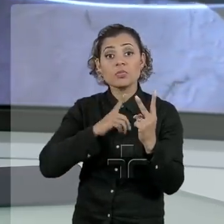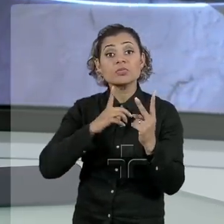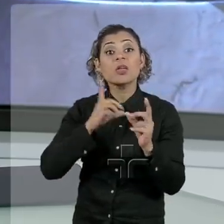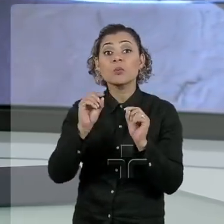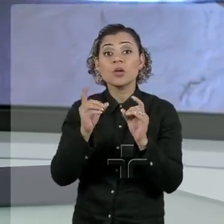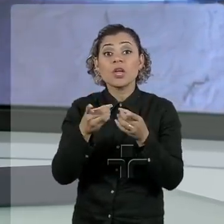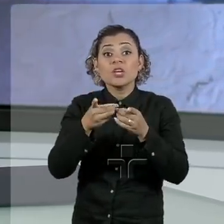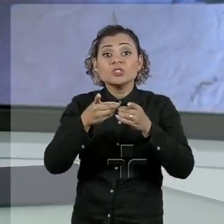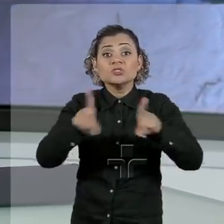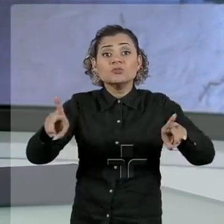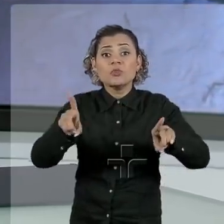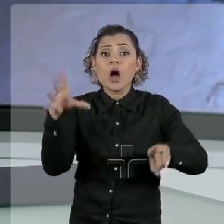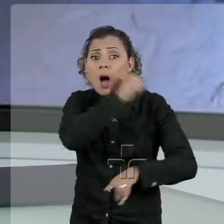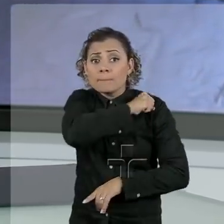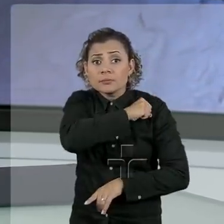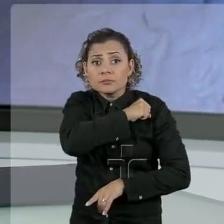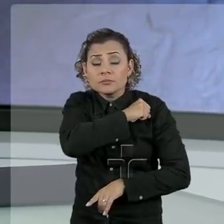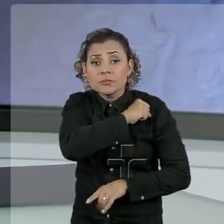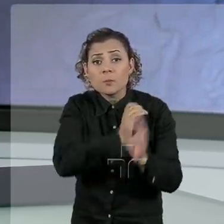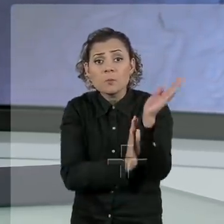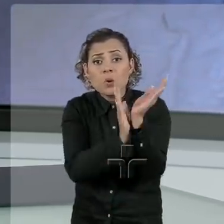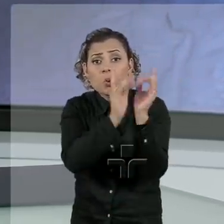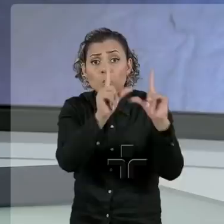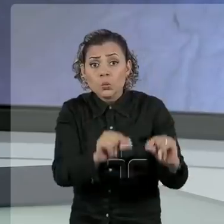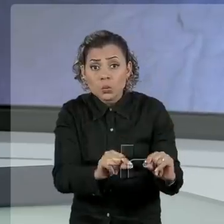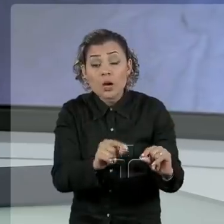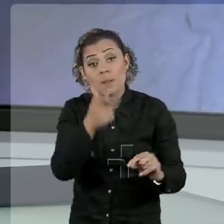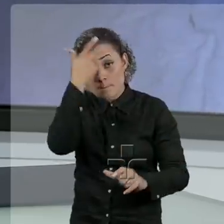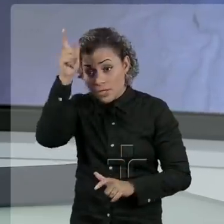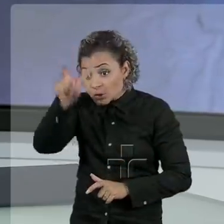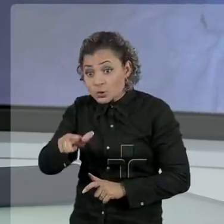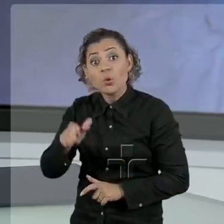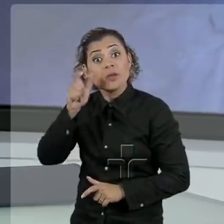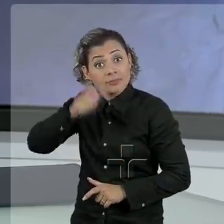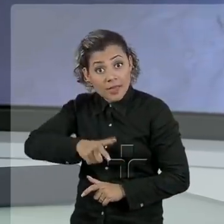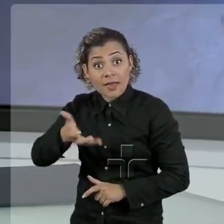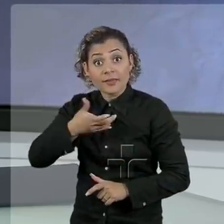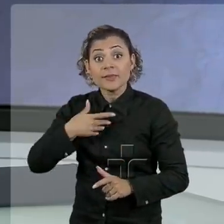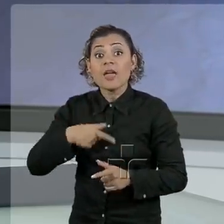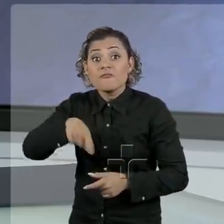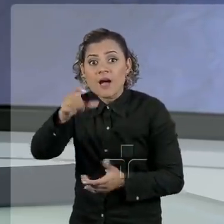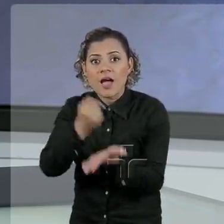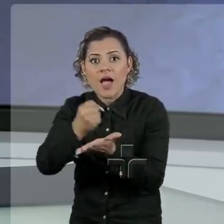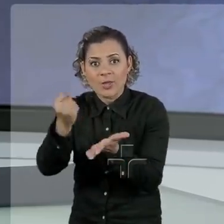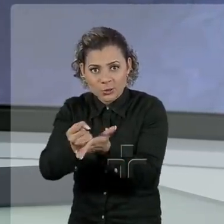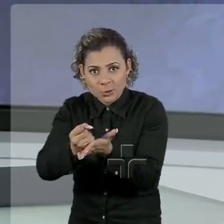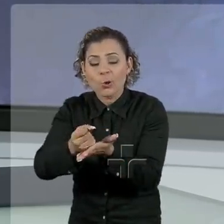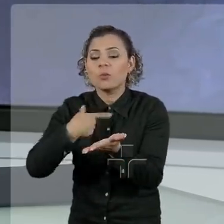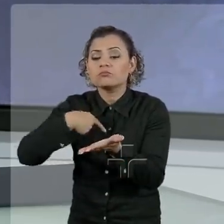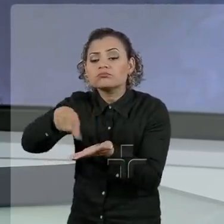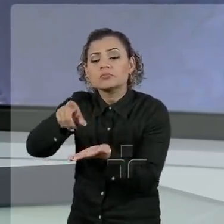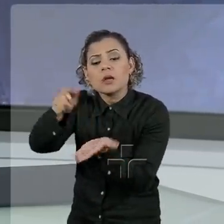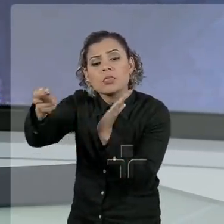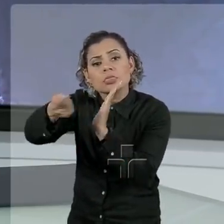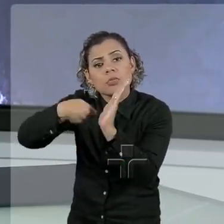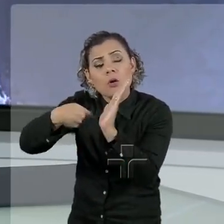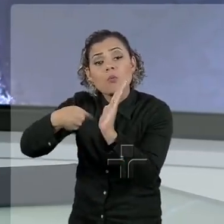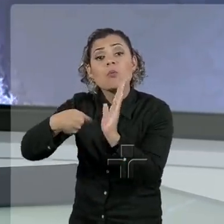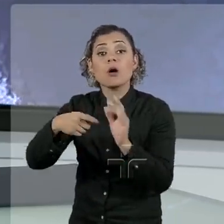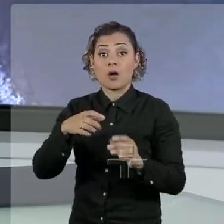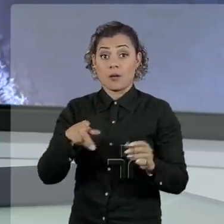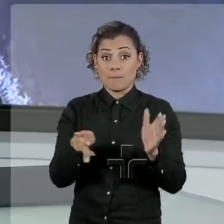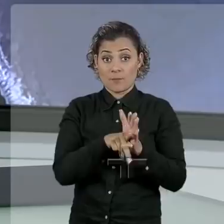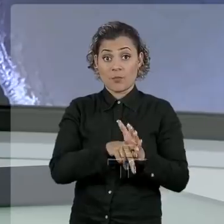a jato. Em linhas gerais, o interessado vai até o cartório, preenche um requerimento e um oficial da Justiça notifica a